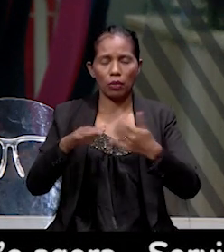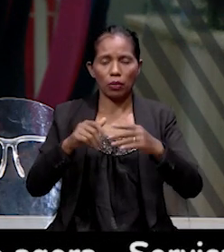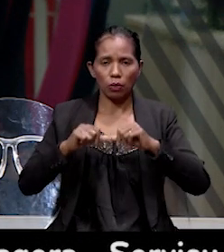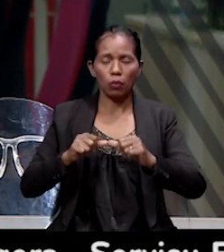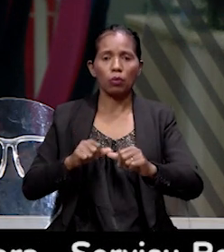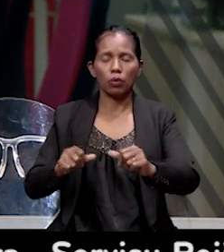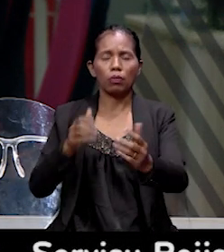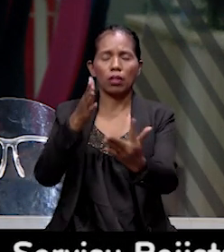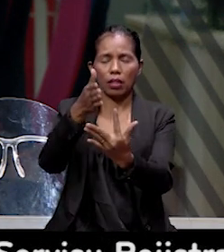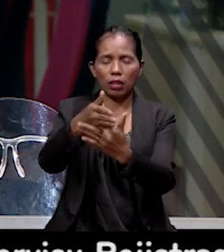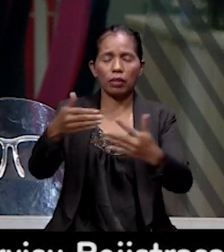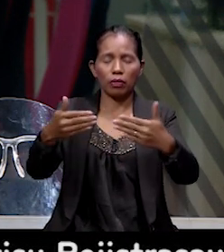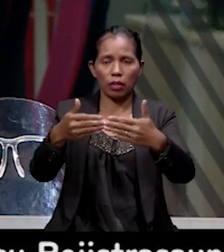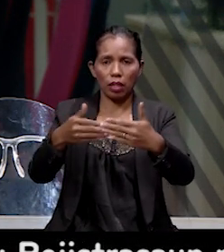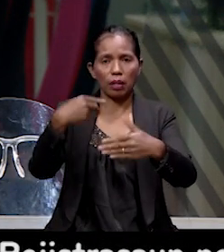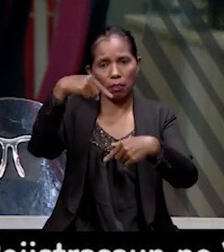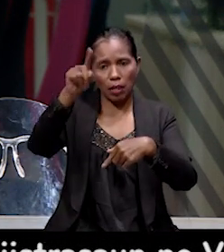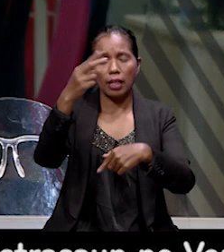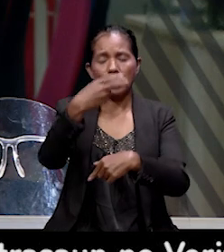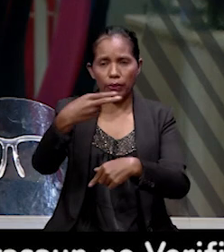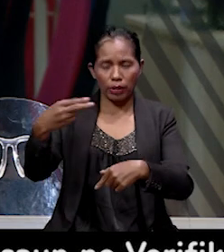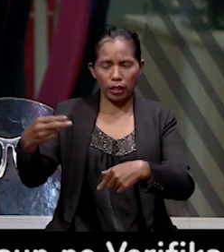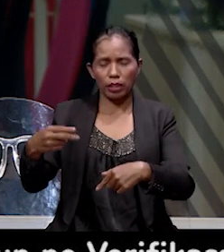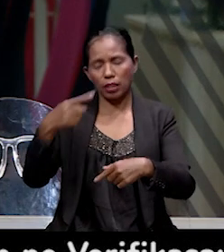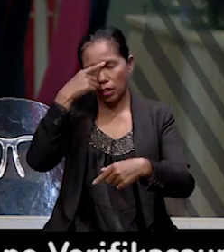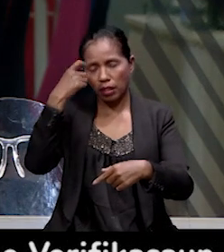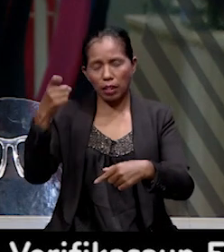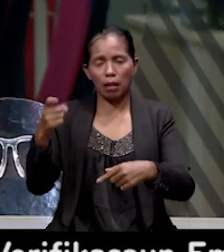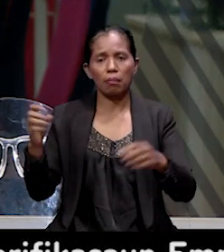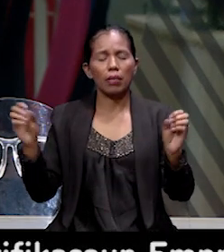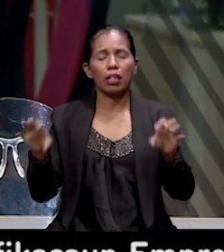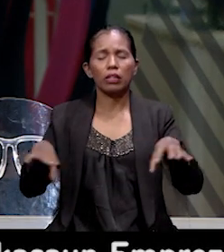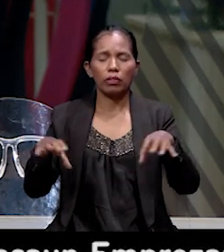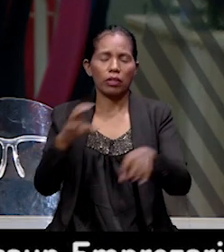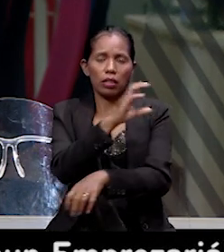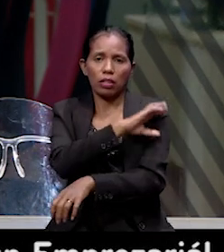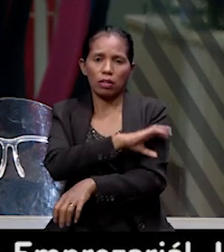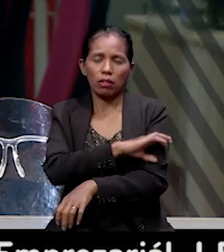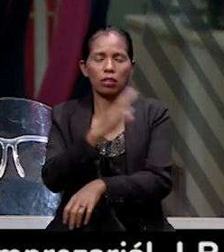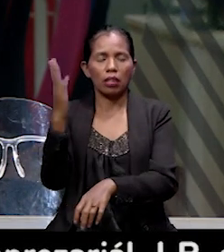fronteira ilegalmente com a Indonésia, também o PF menos recursos humanos no apoio logística.